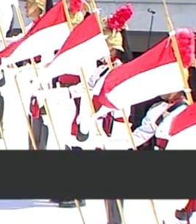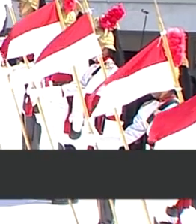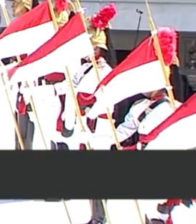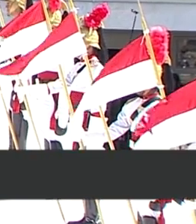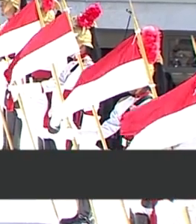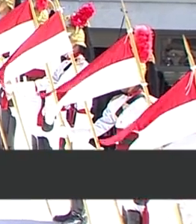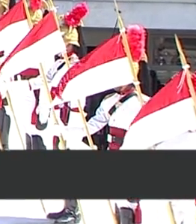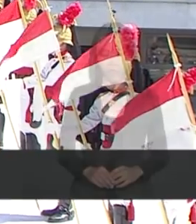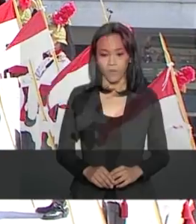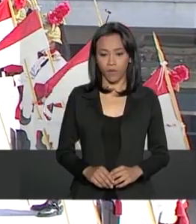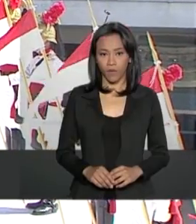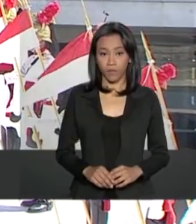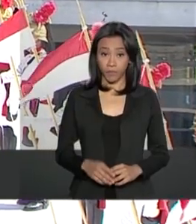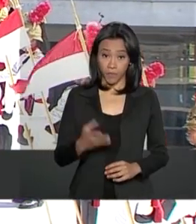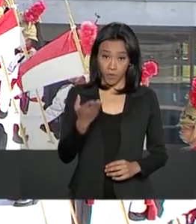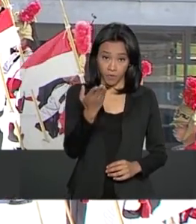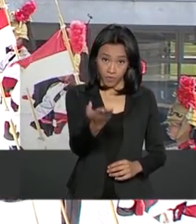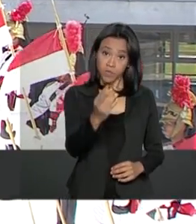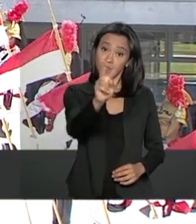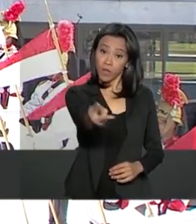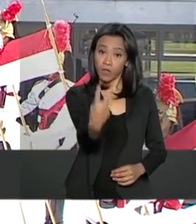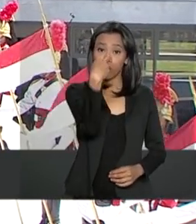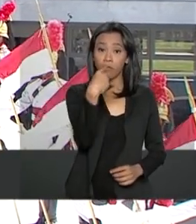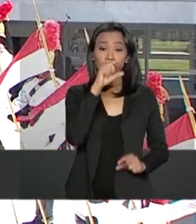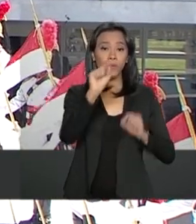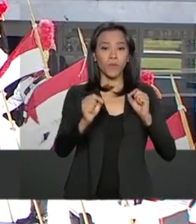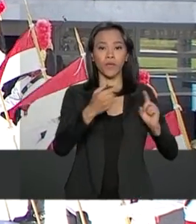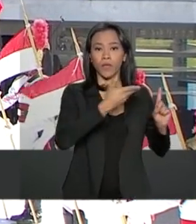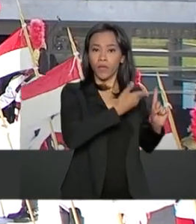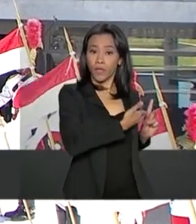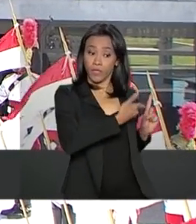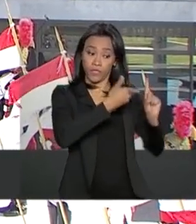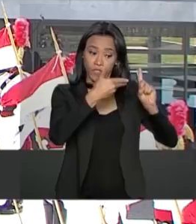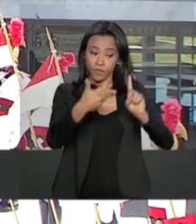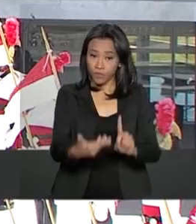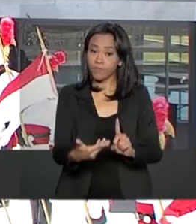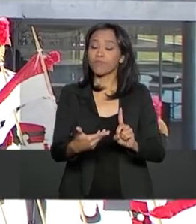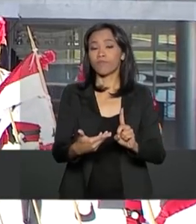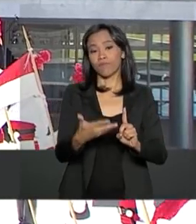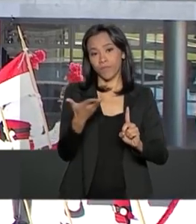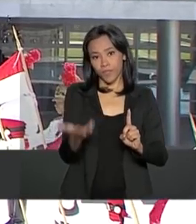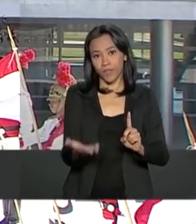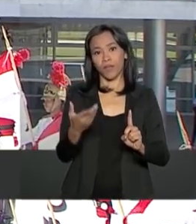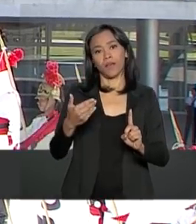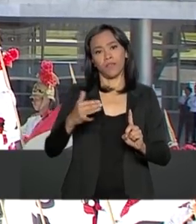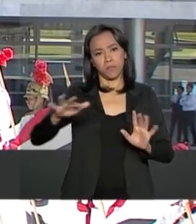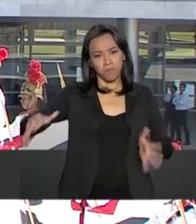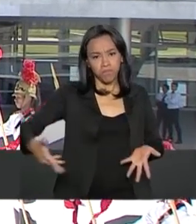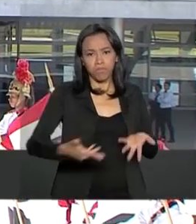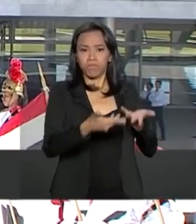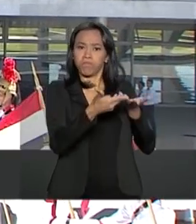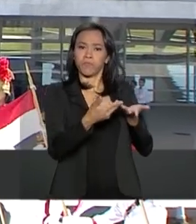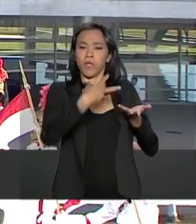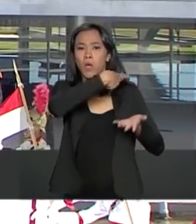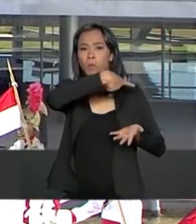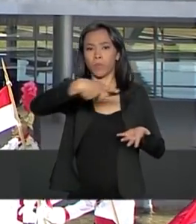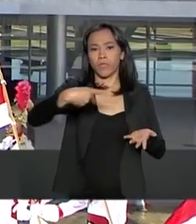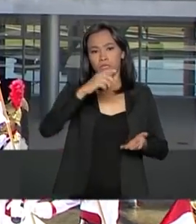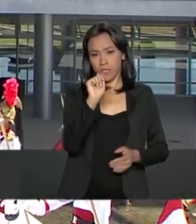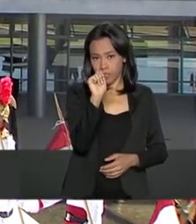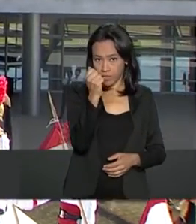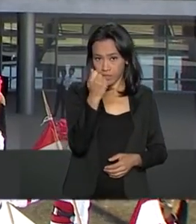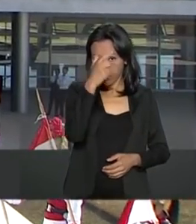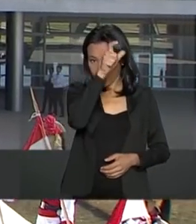Você está acompanhando aí a cerimônia de chegada, a cerimônia de recepção oficial ao presidente da Argentina, Maurício